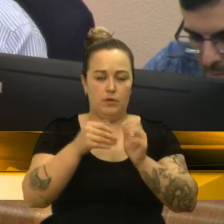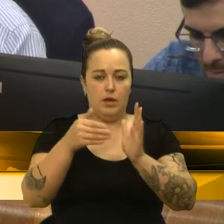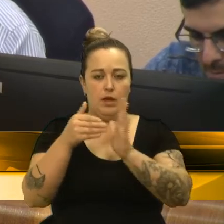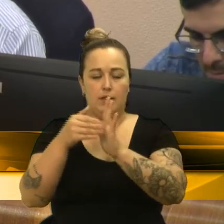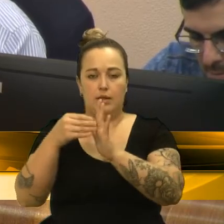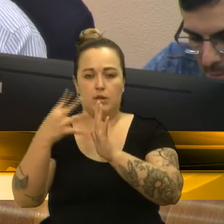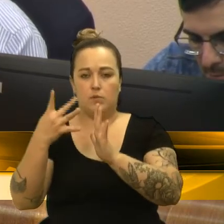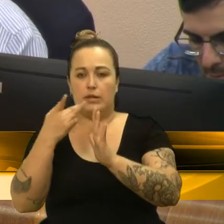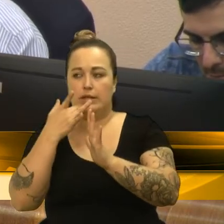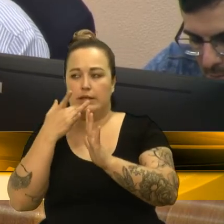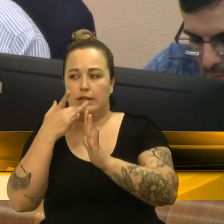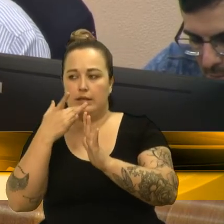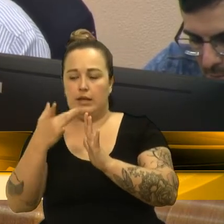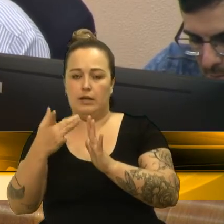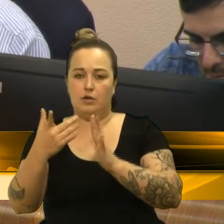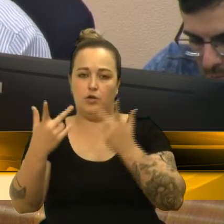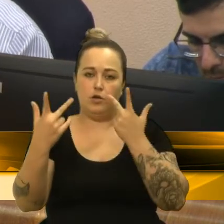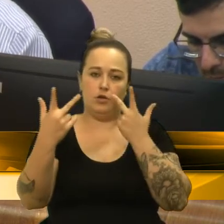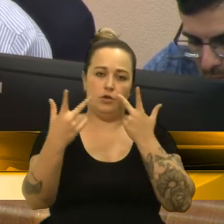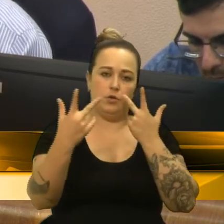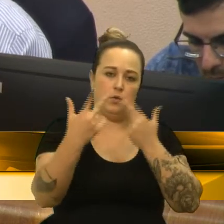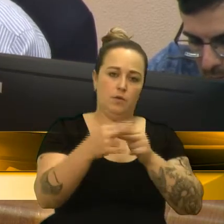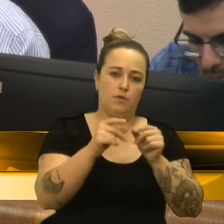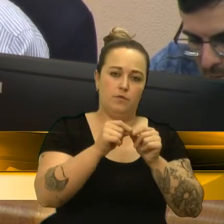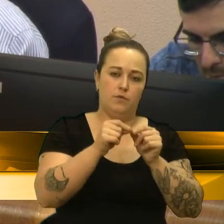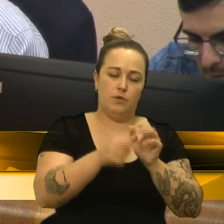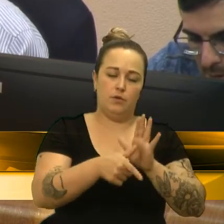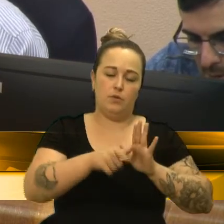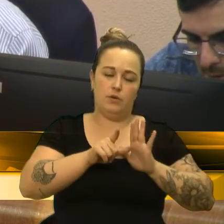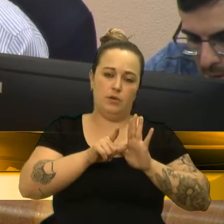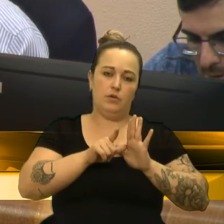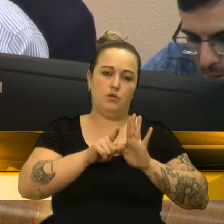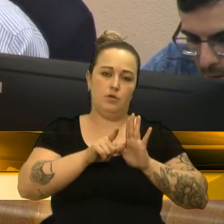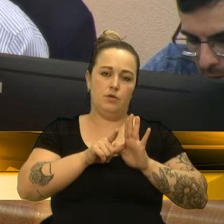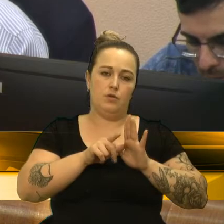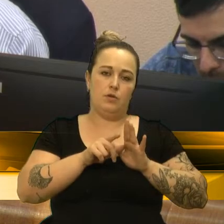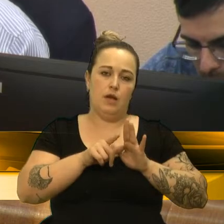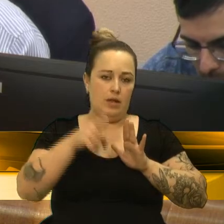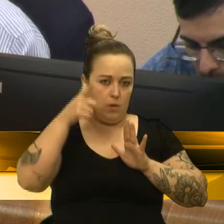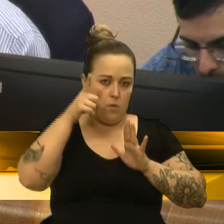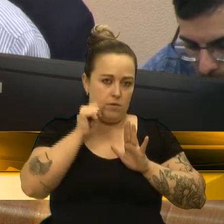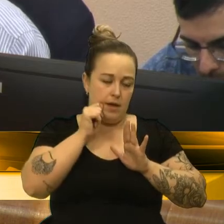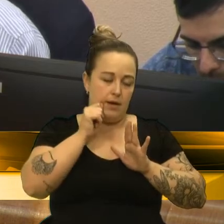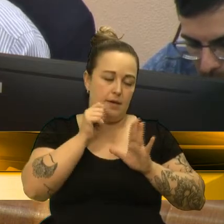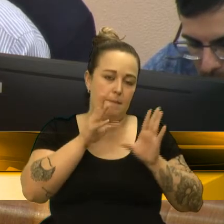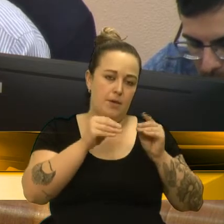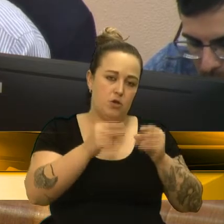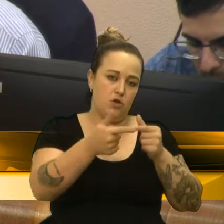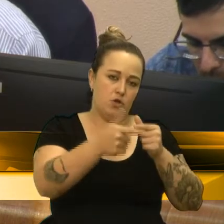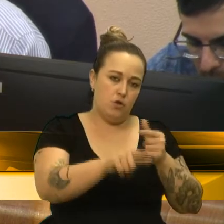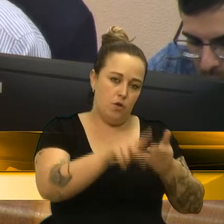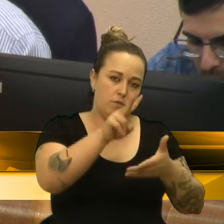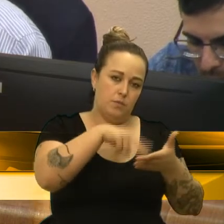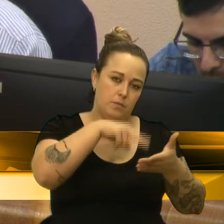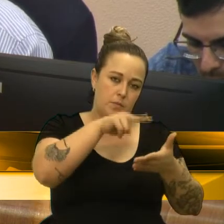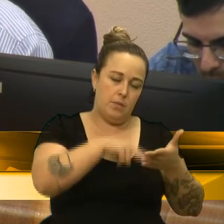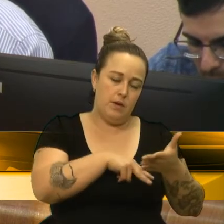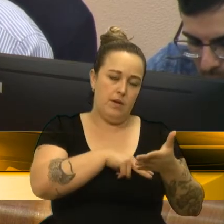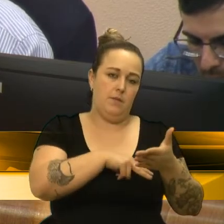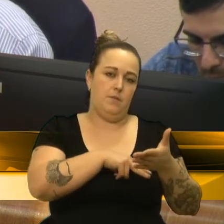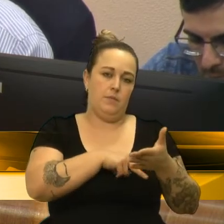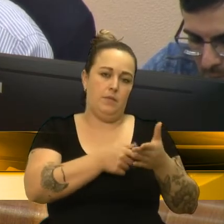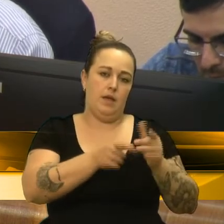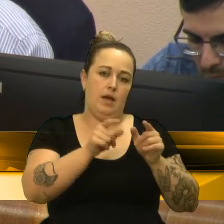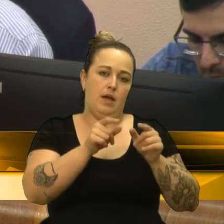se depreende da leitura do artigo 108, parágrafo 1º. Verifica-se, portanto, estar-se diante de procedimento que infringiu a